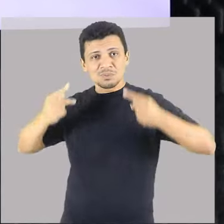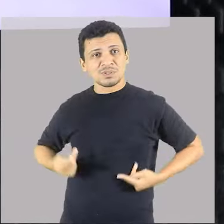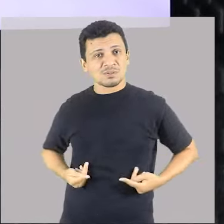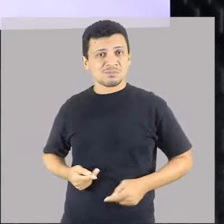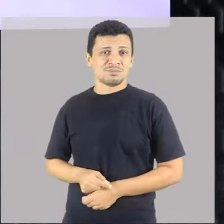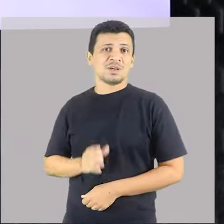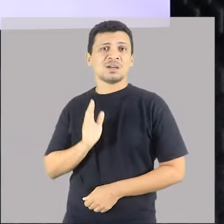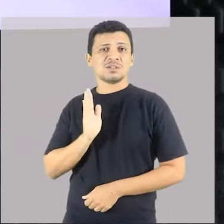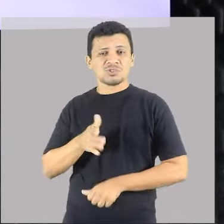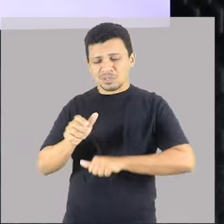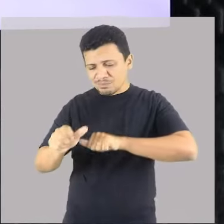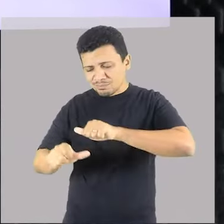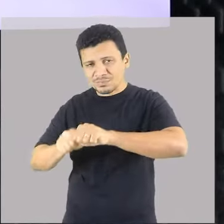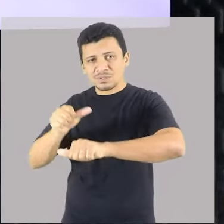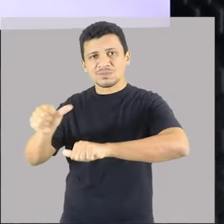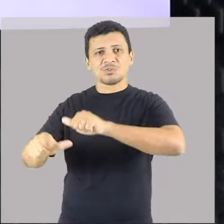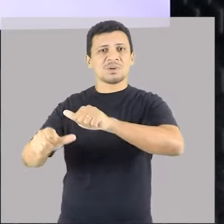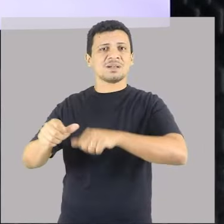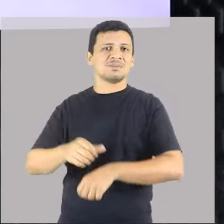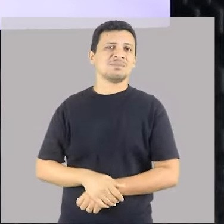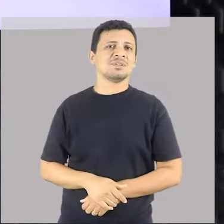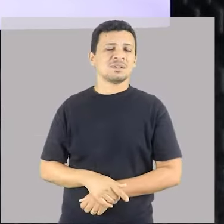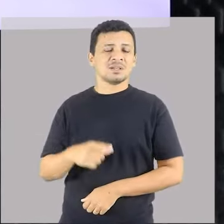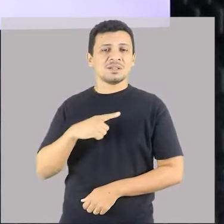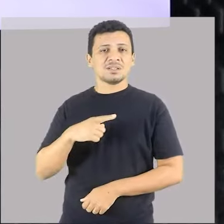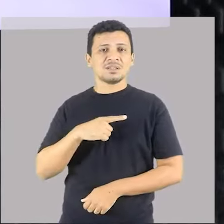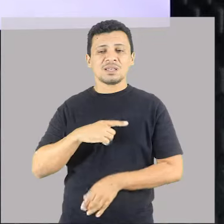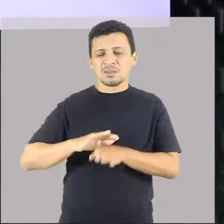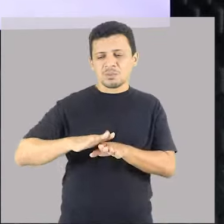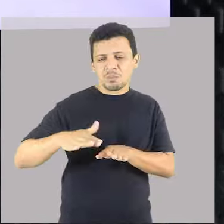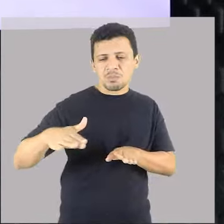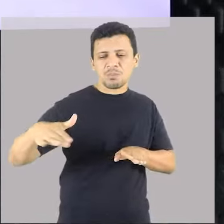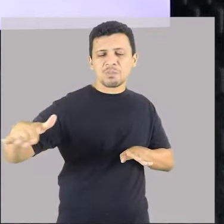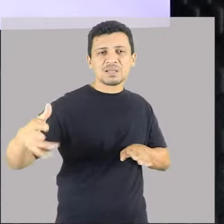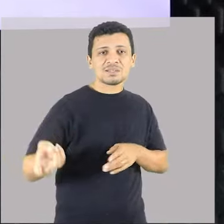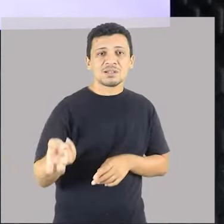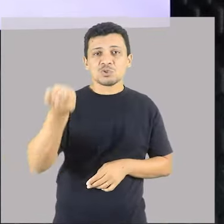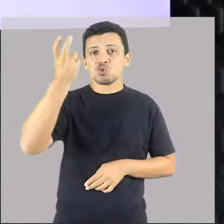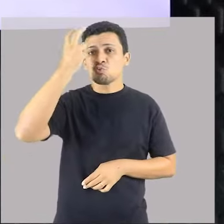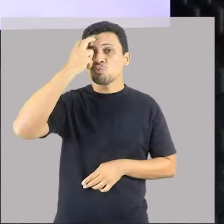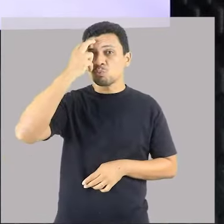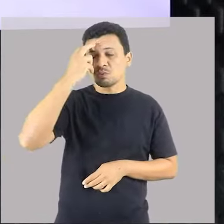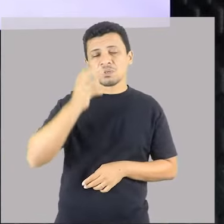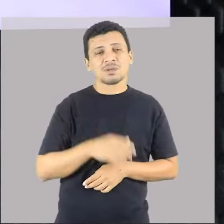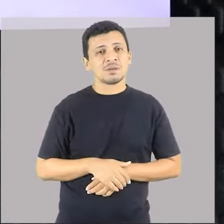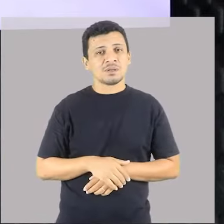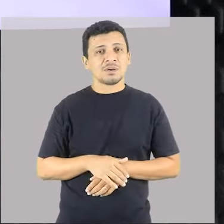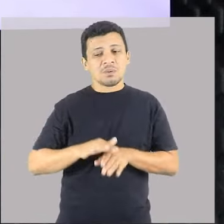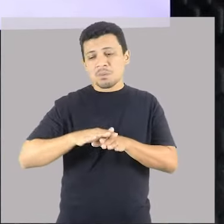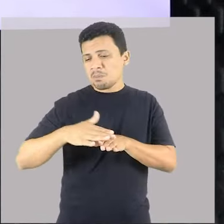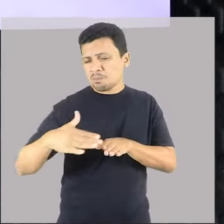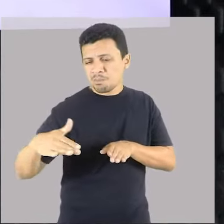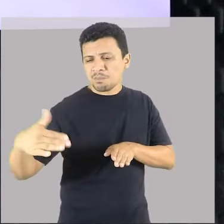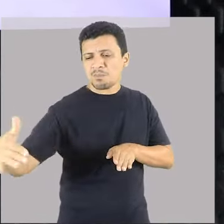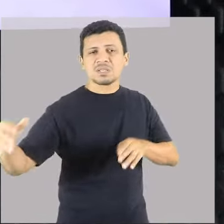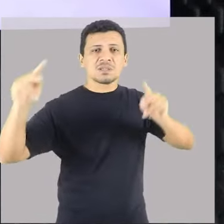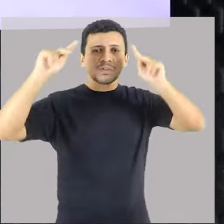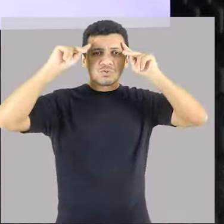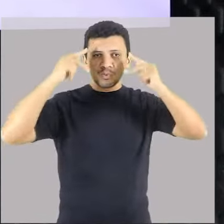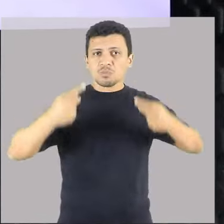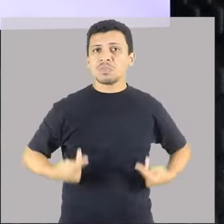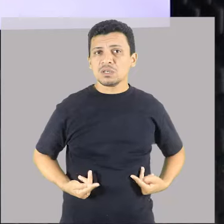transformado Daí vem o espaço né a definição de paisagem cultural ou seja cultura paisagem humanizada porque o ser